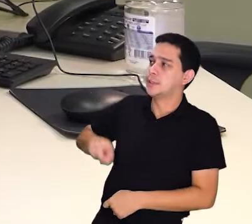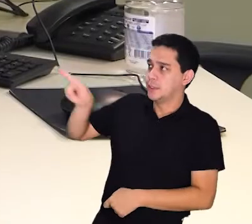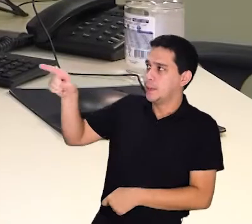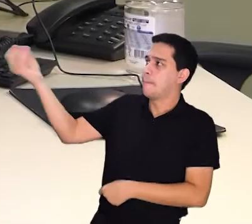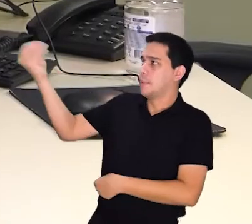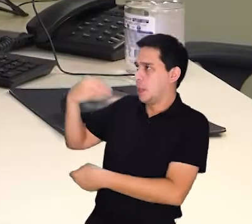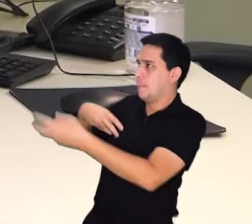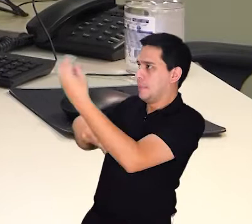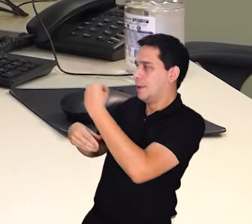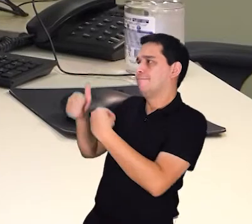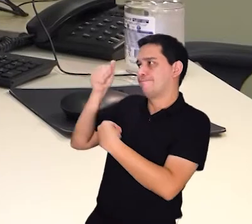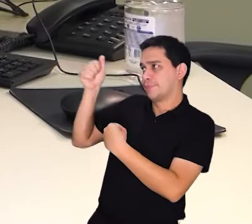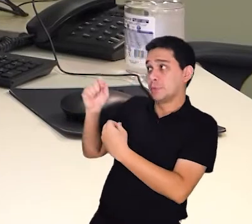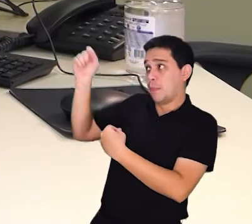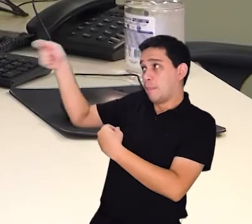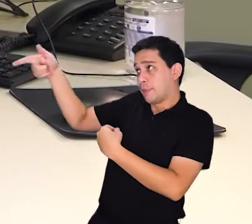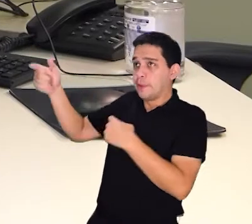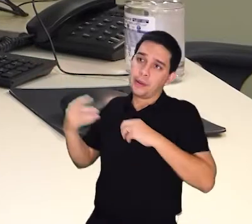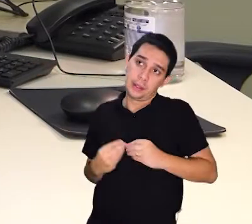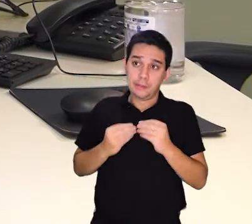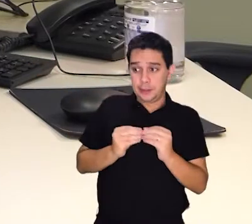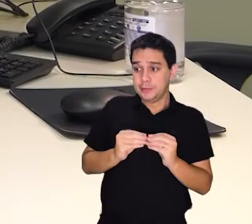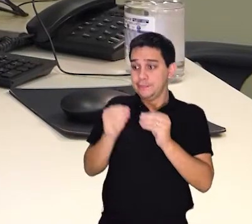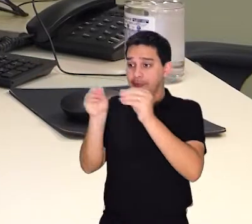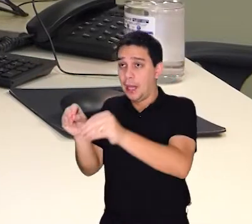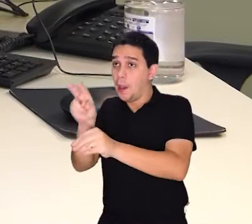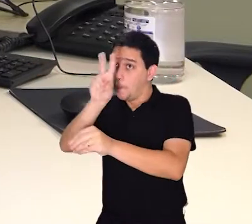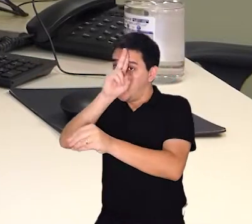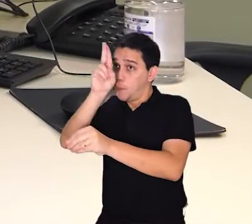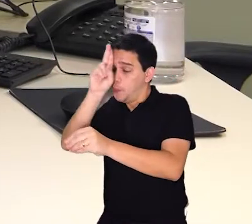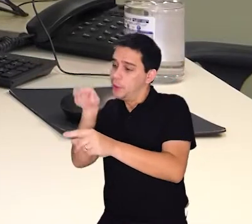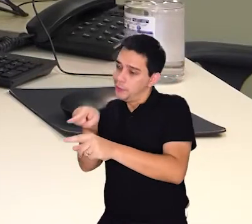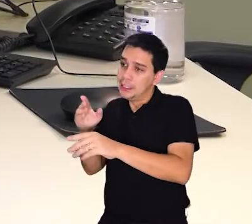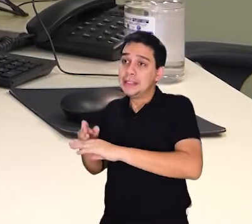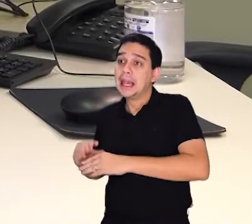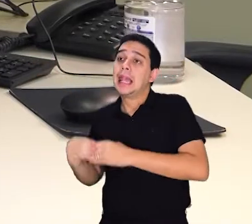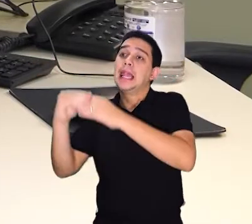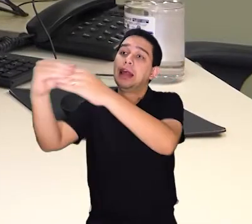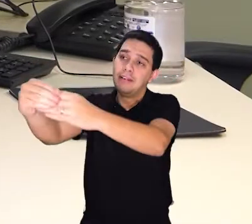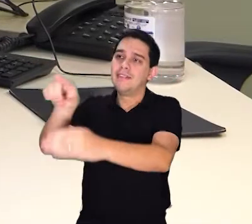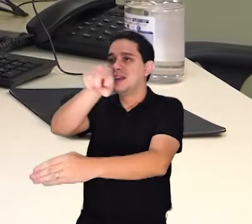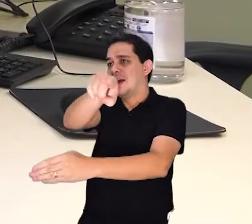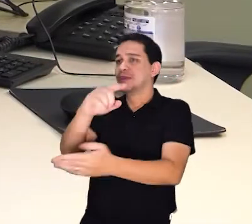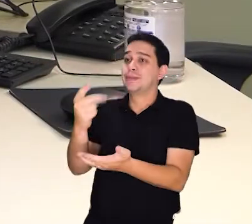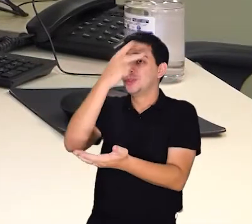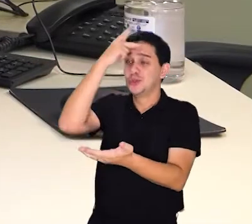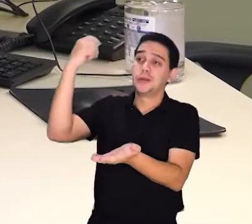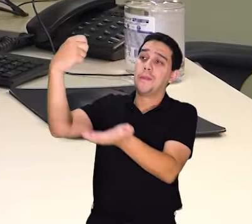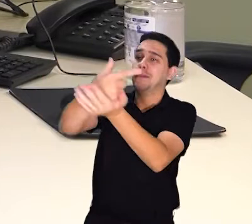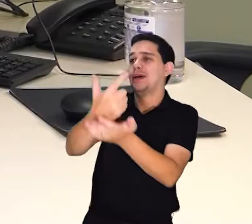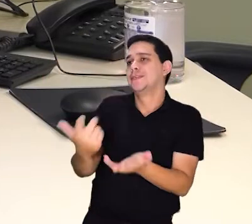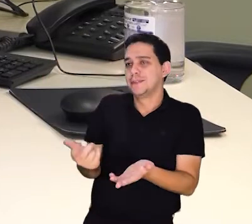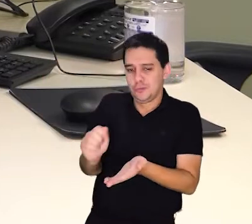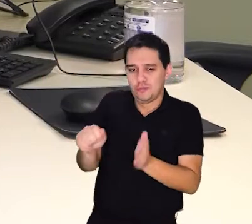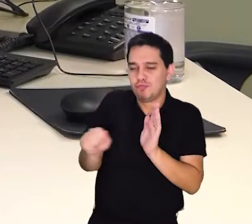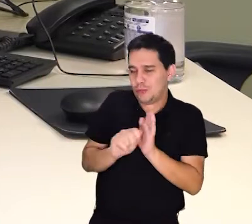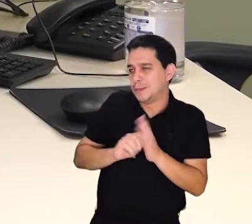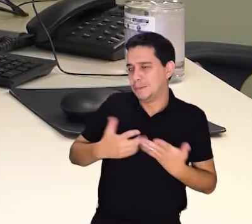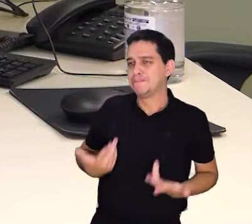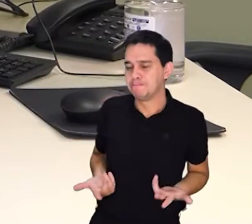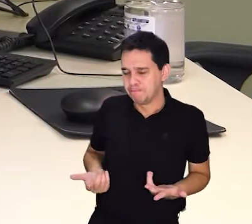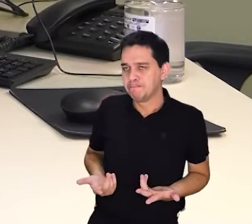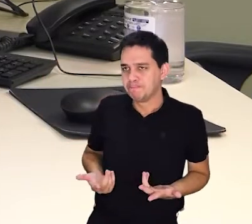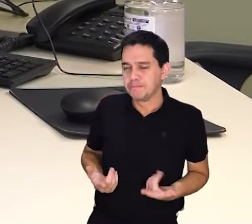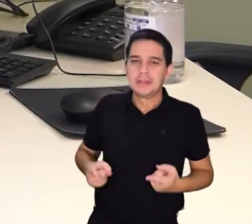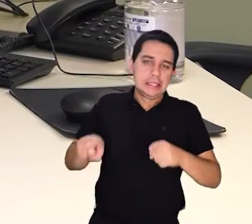Com a análise dos dados constantes no aparelho de celulares, foi possível verificar um grande